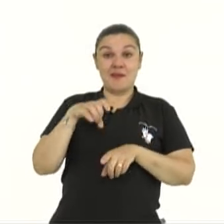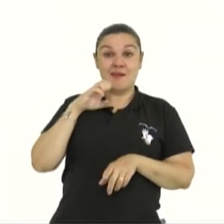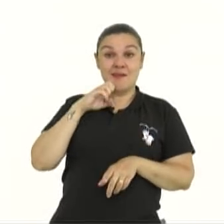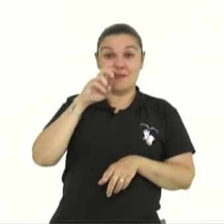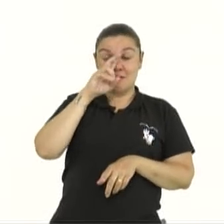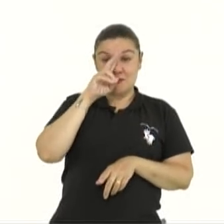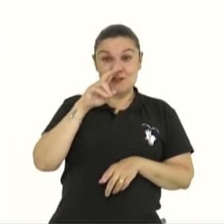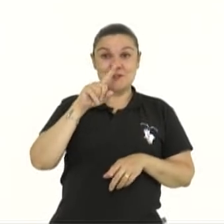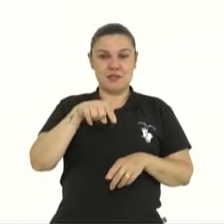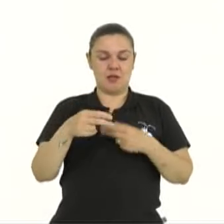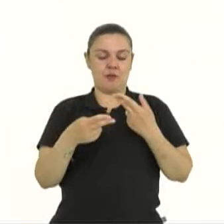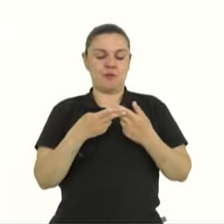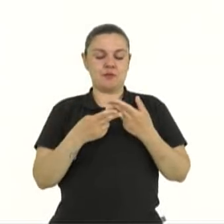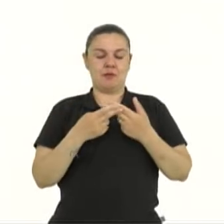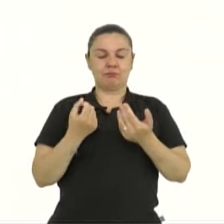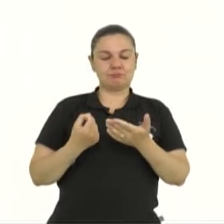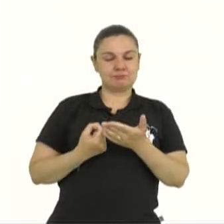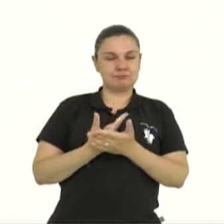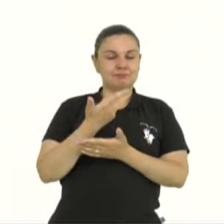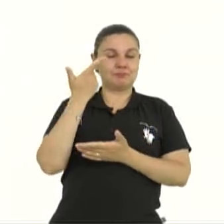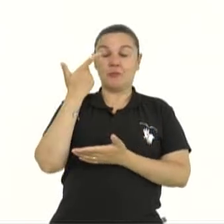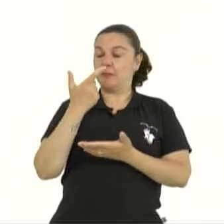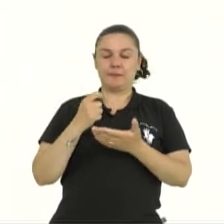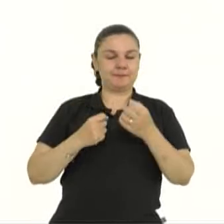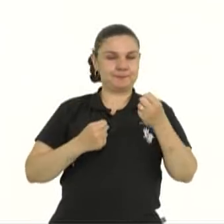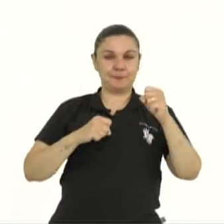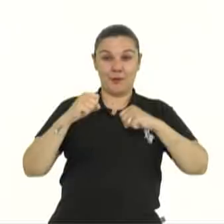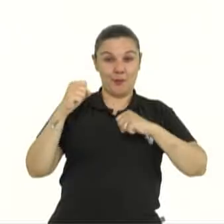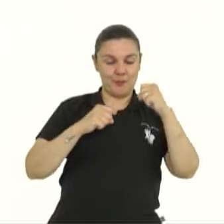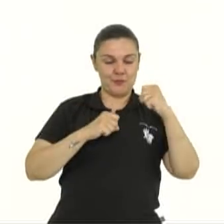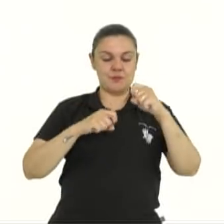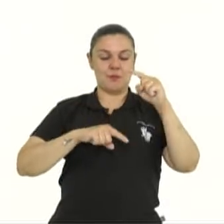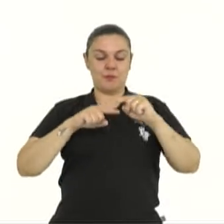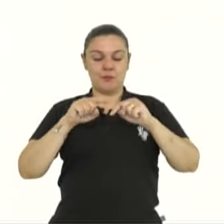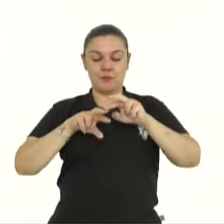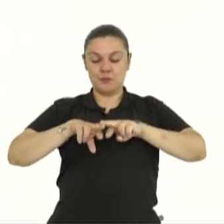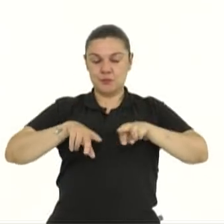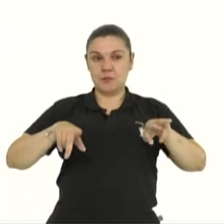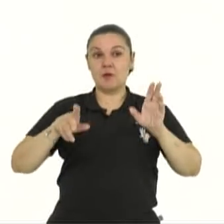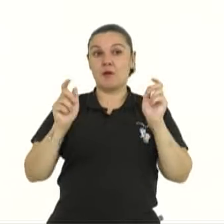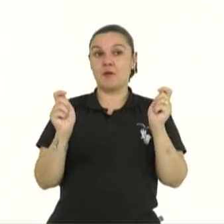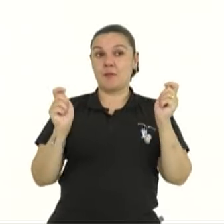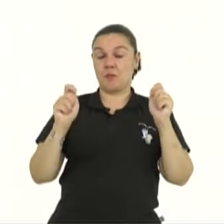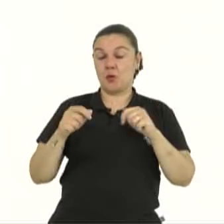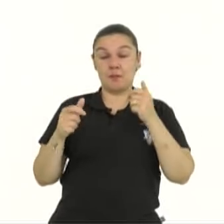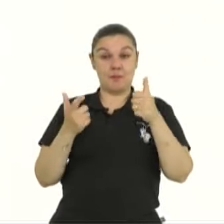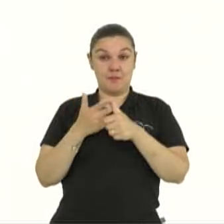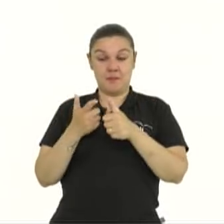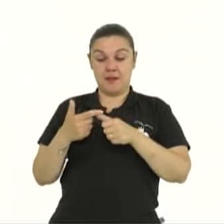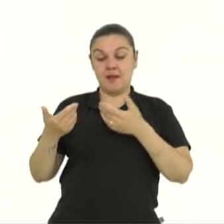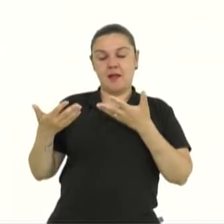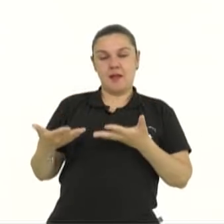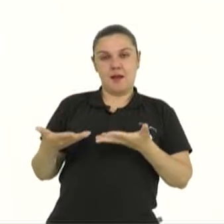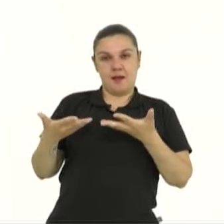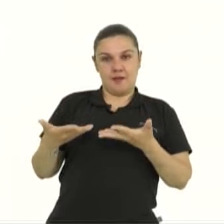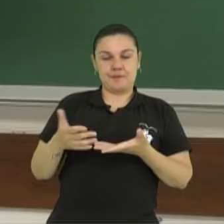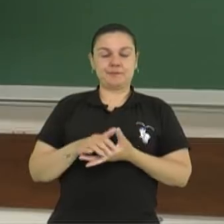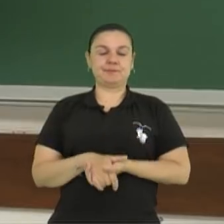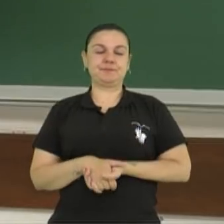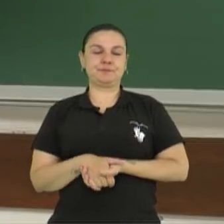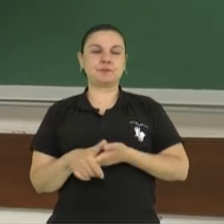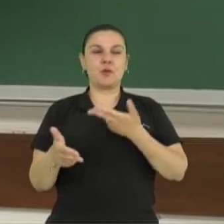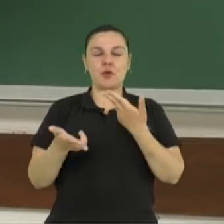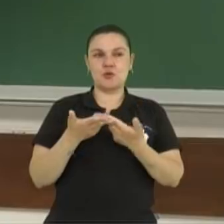é consumida para a produção dos produtos, elas podem ser indústria leve, tá? Que vai